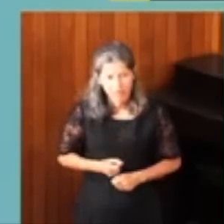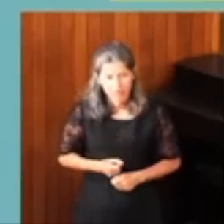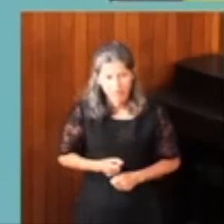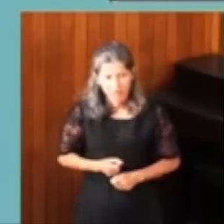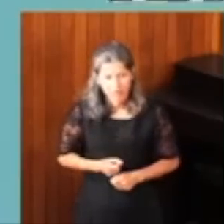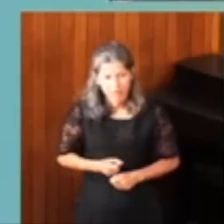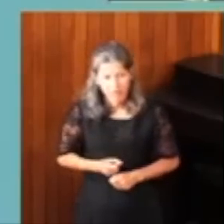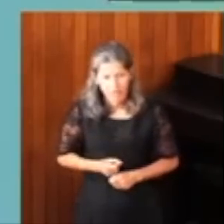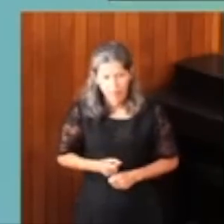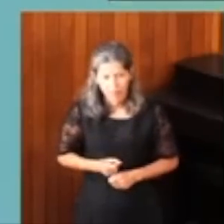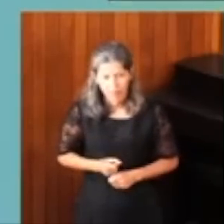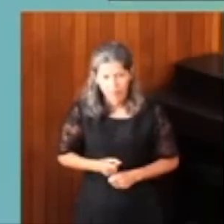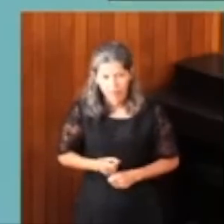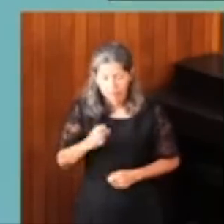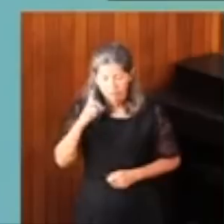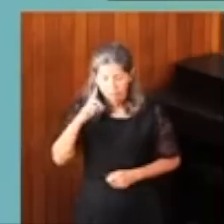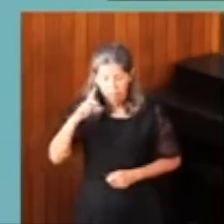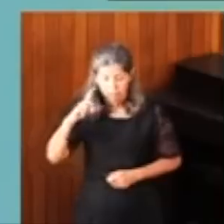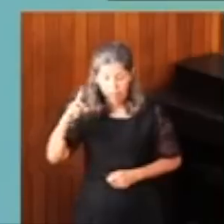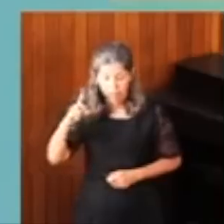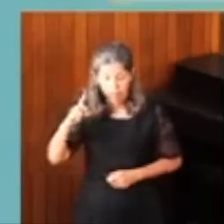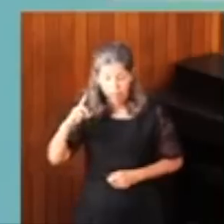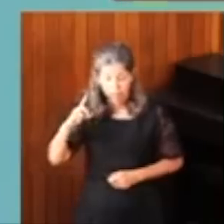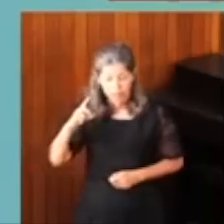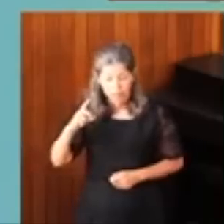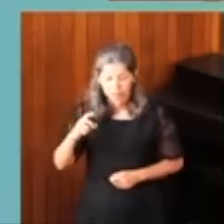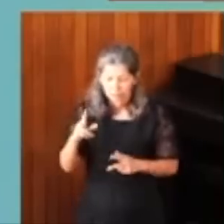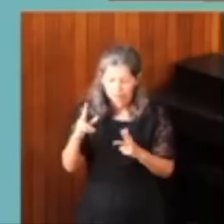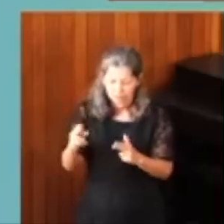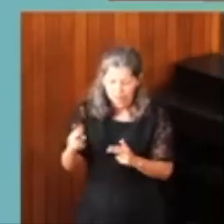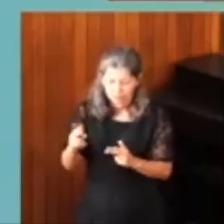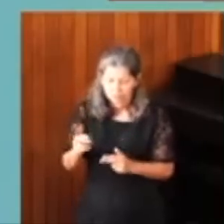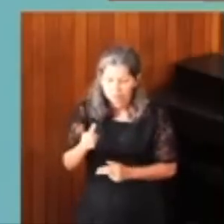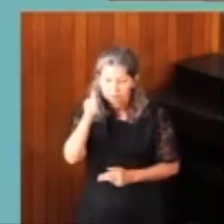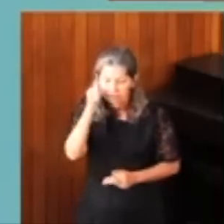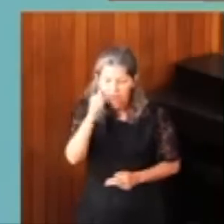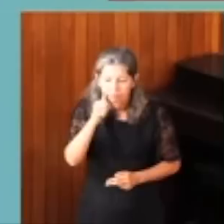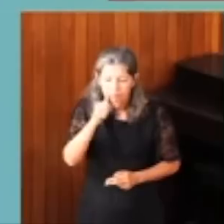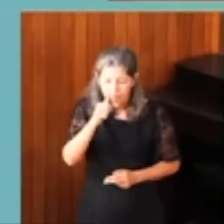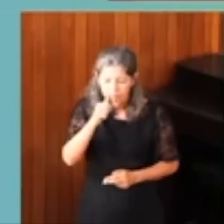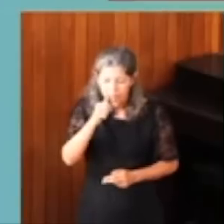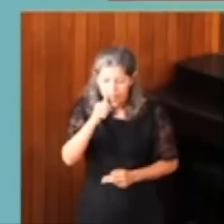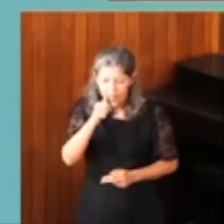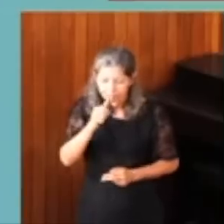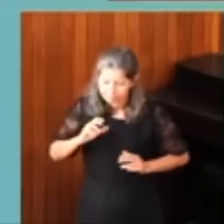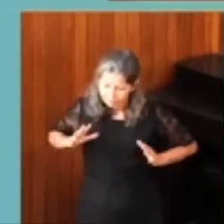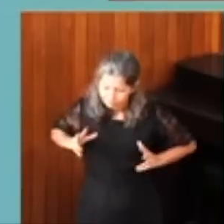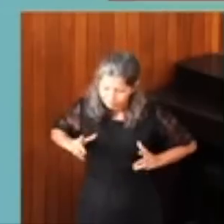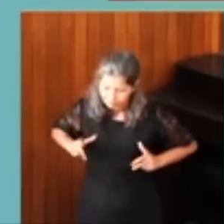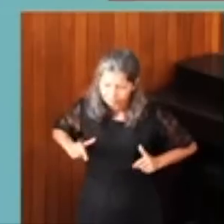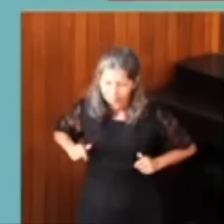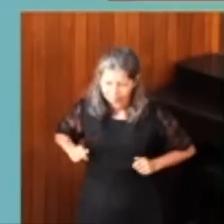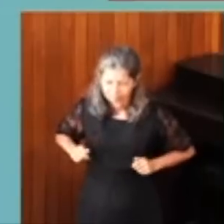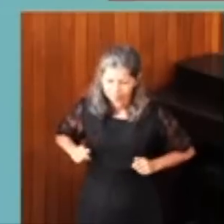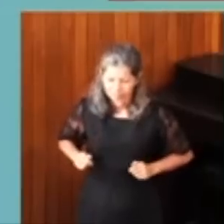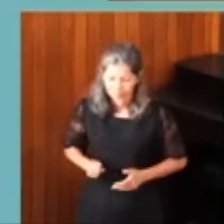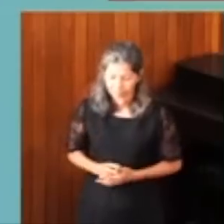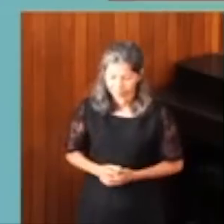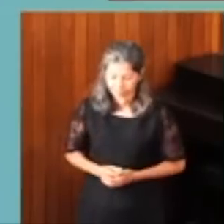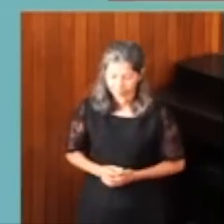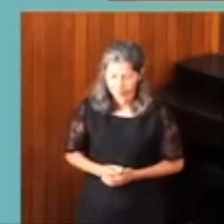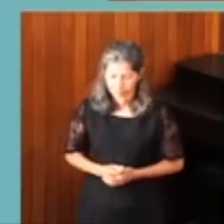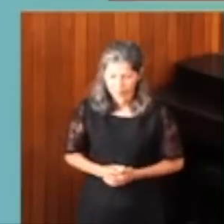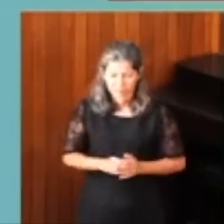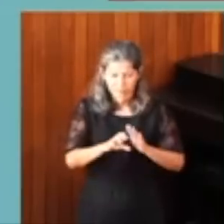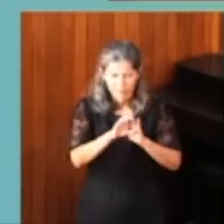tem um carinho especial por esse povo. Muito bem. Aí, eu não vou ler por causa do tempo, mas o que acontece no capítulo 13, que é mais